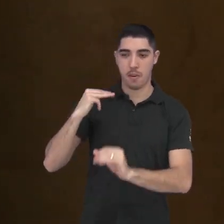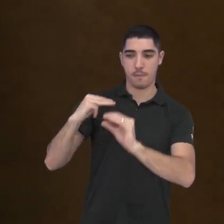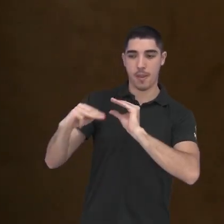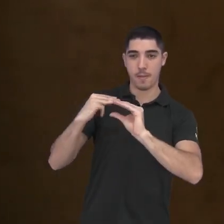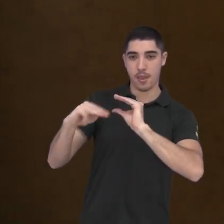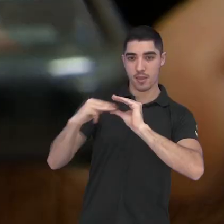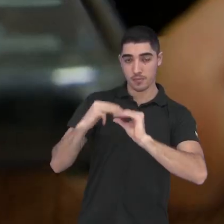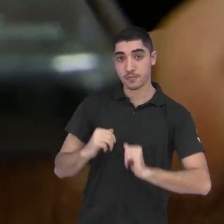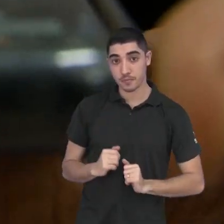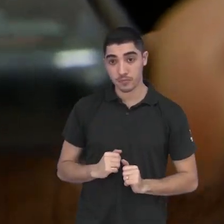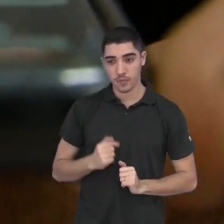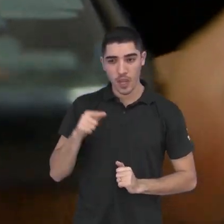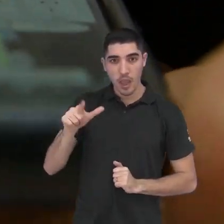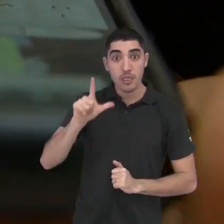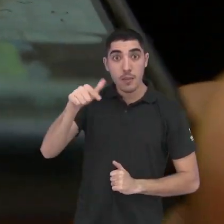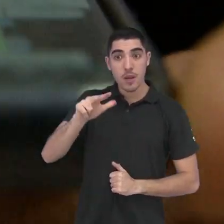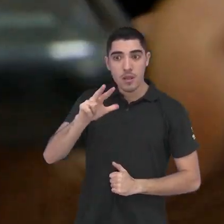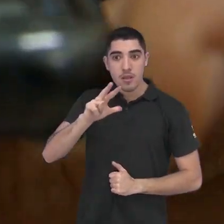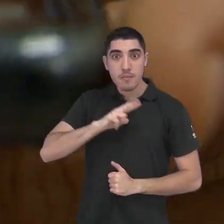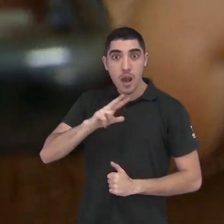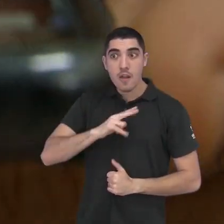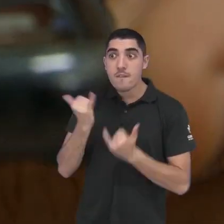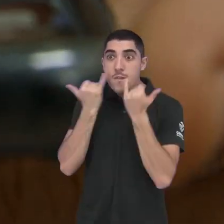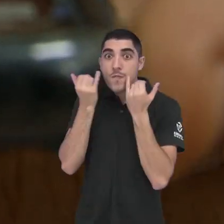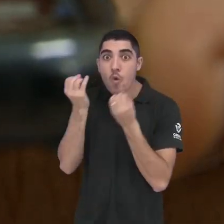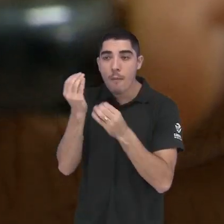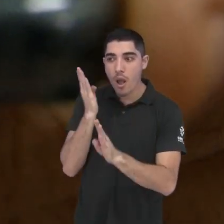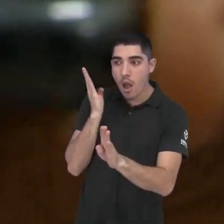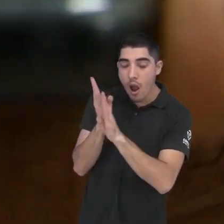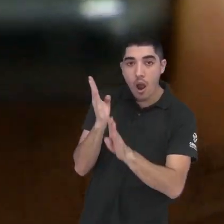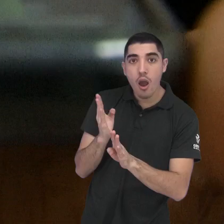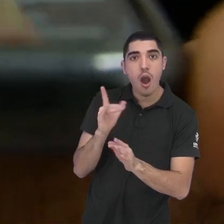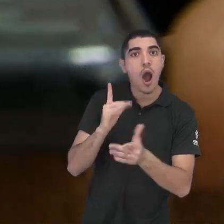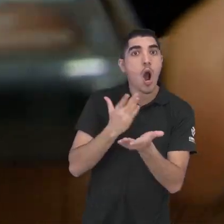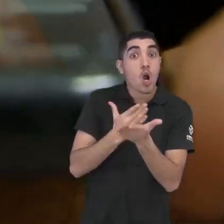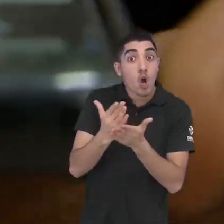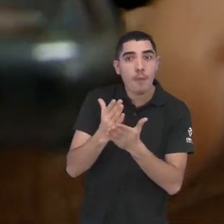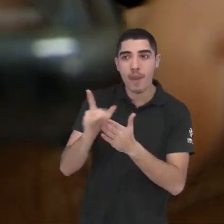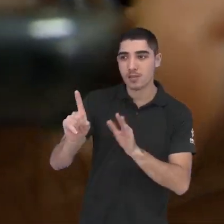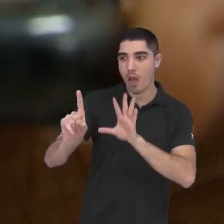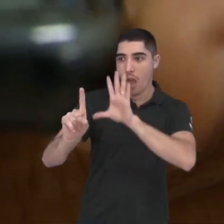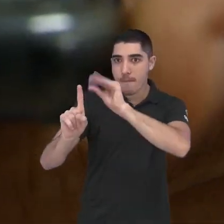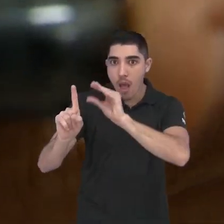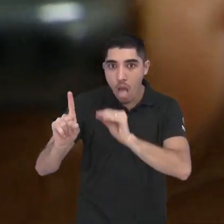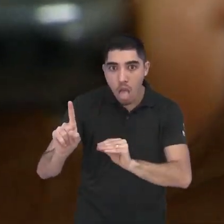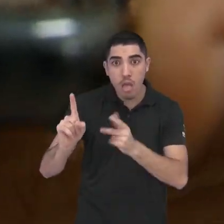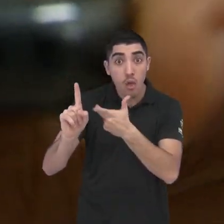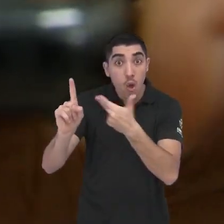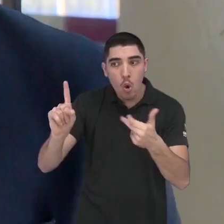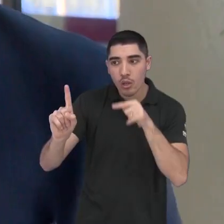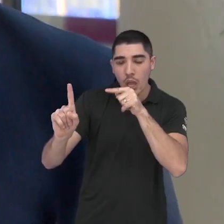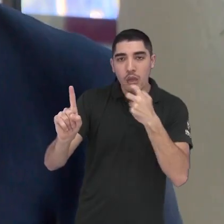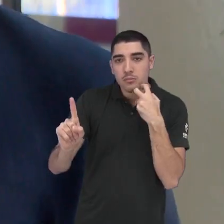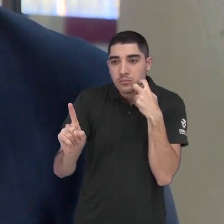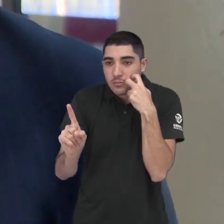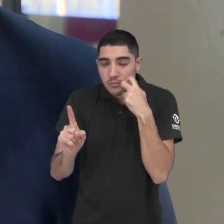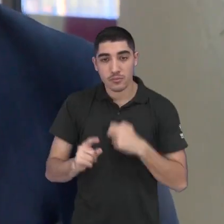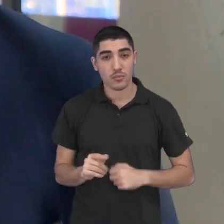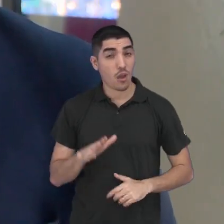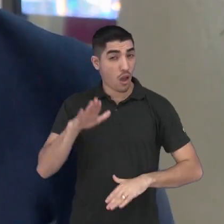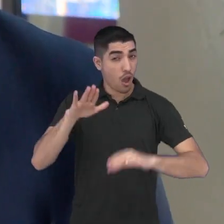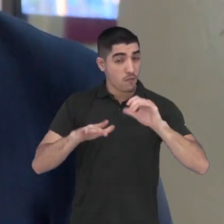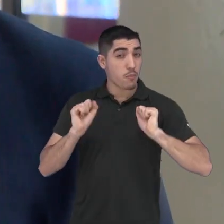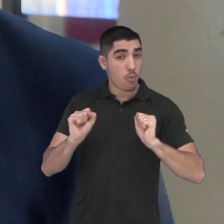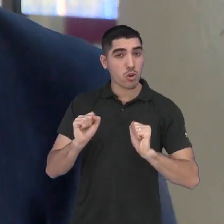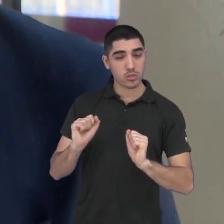e e-mail dados pessoais são descobertos até culminar em assédios e outros constrangimentos Às vezes uma insistência